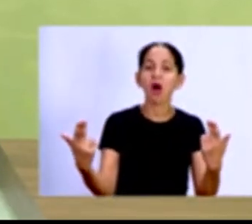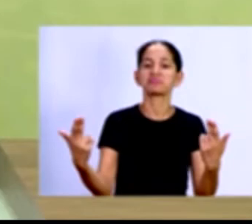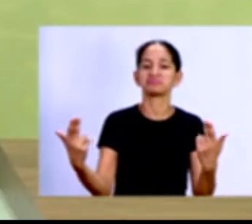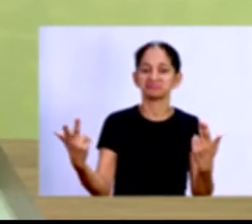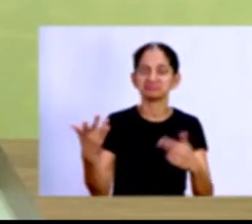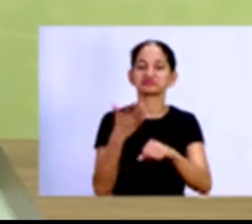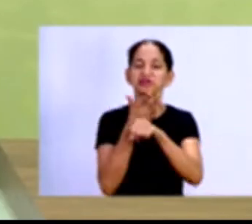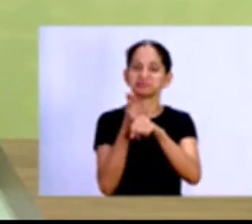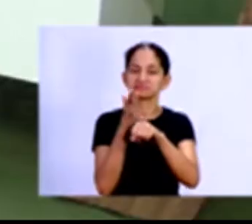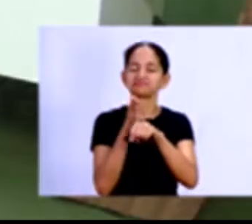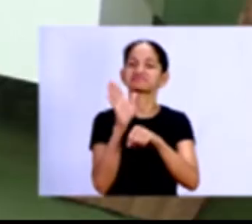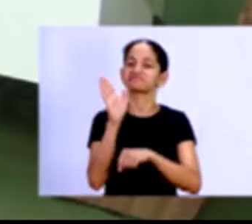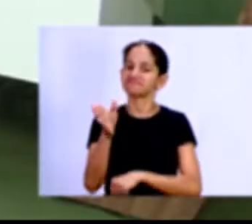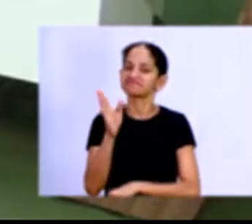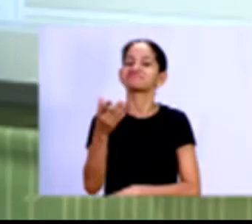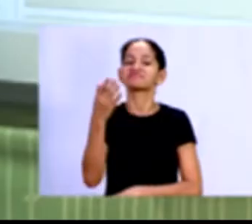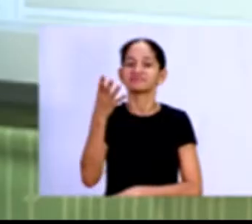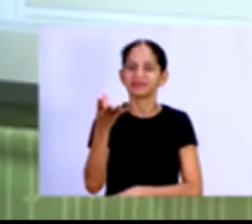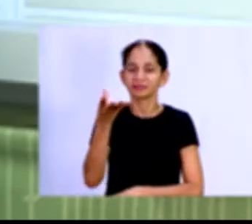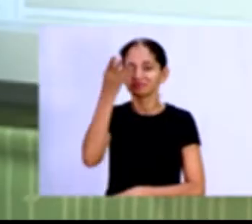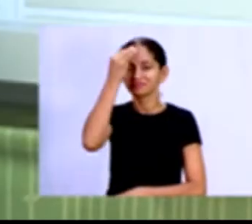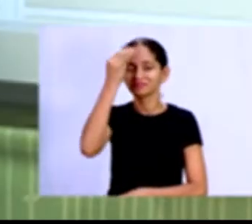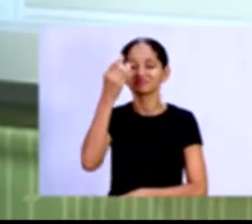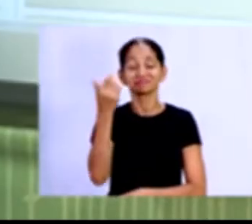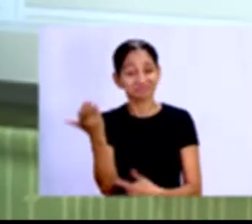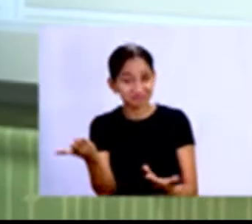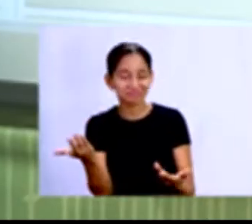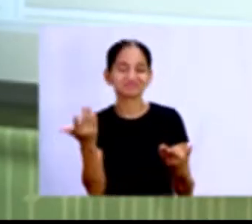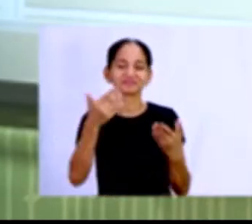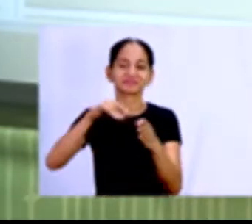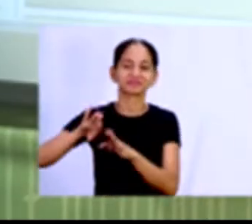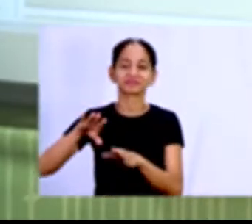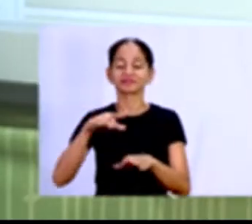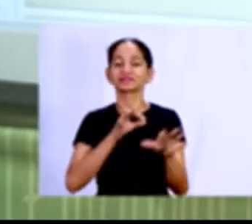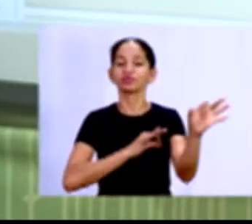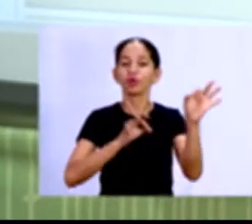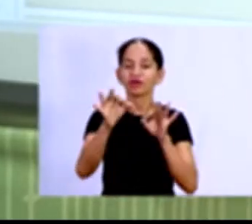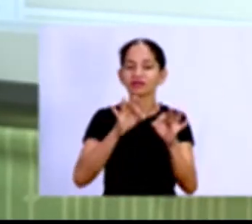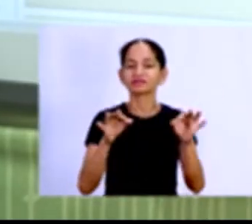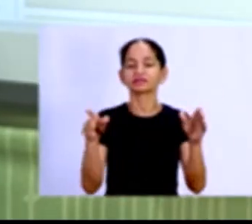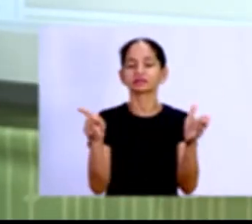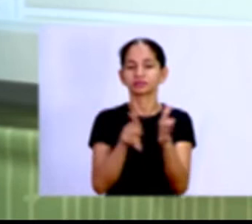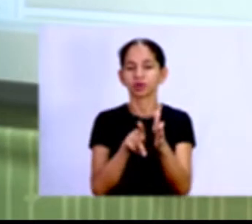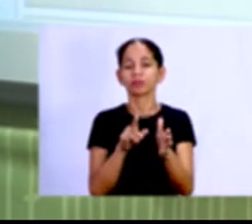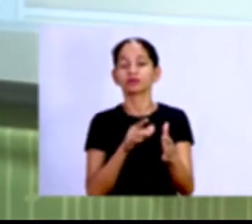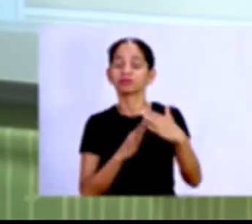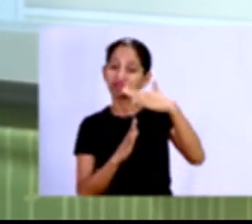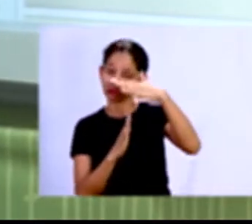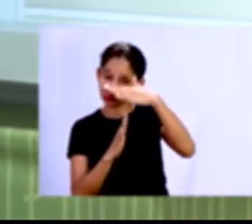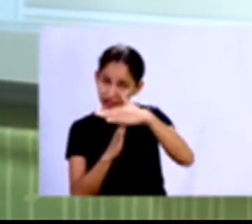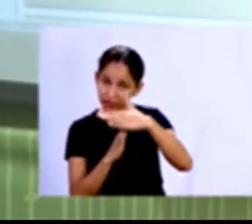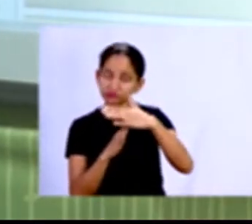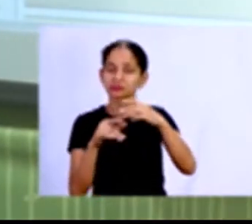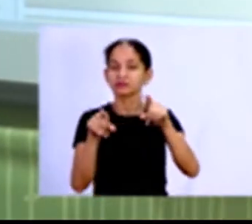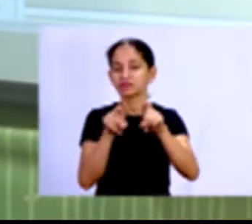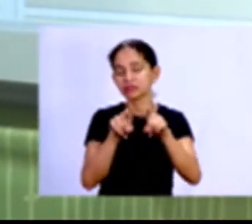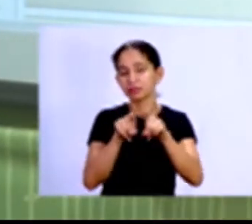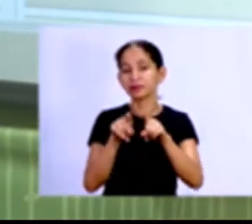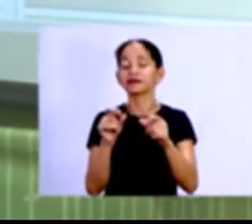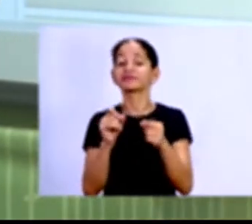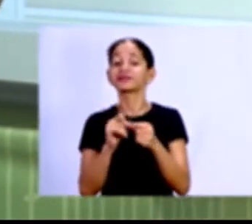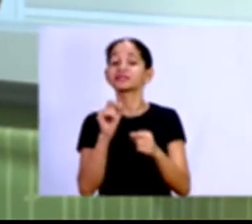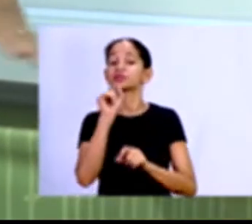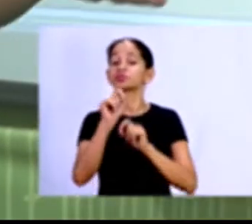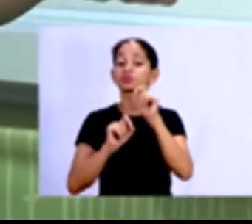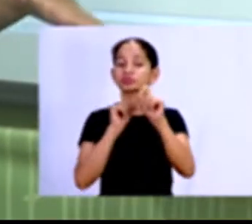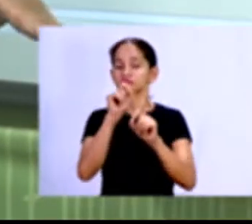Isso mesmo. Então, além dessa organização do seu tempo, é necessário que você também